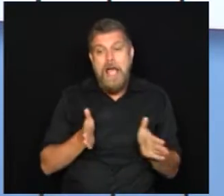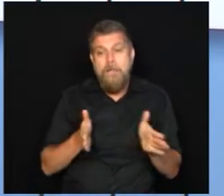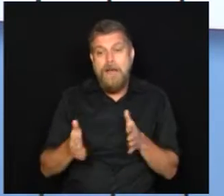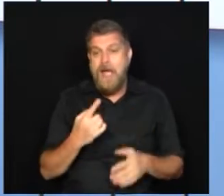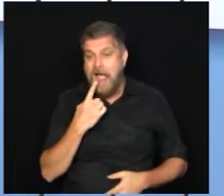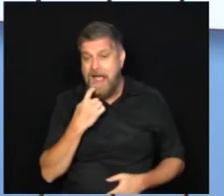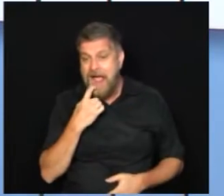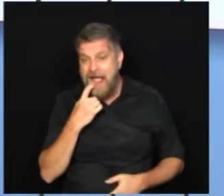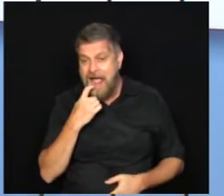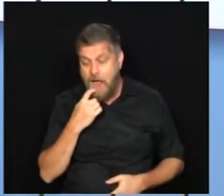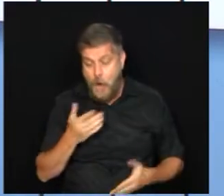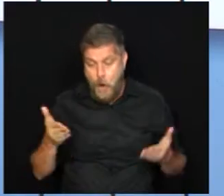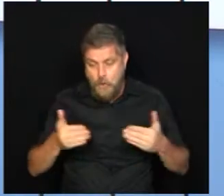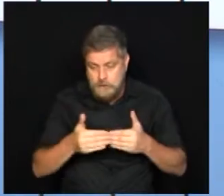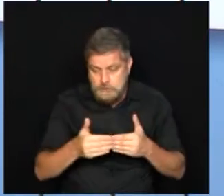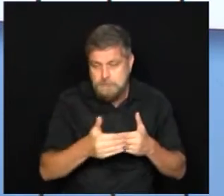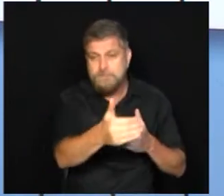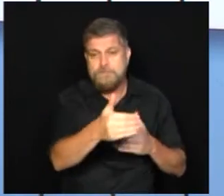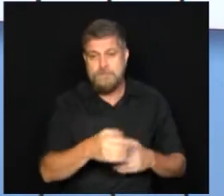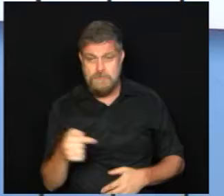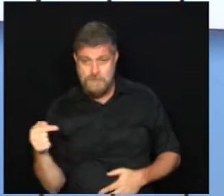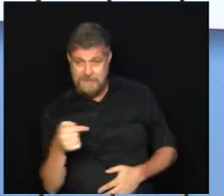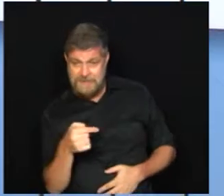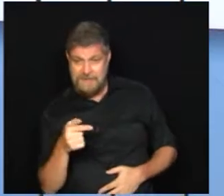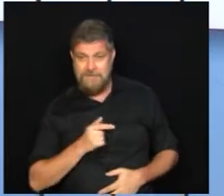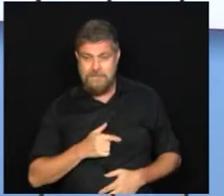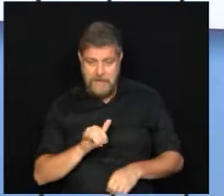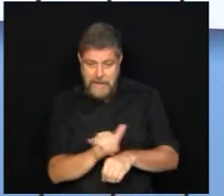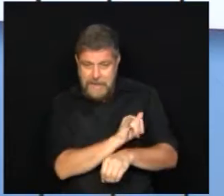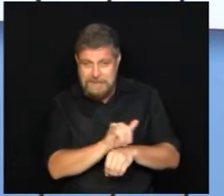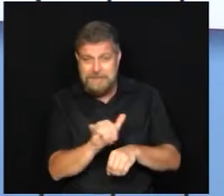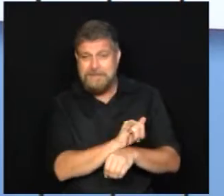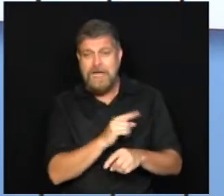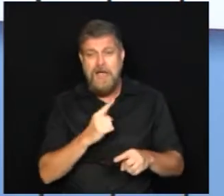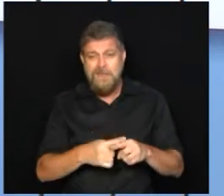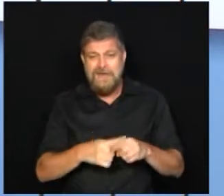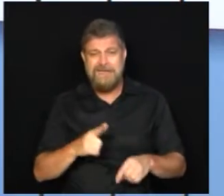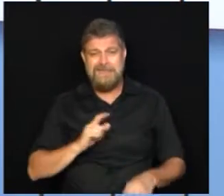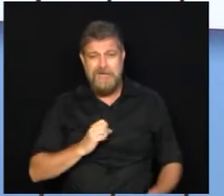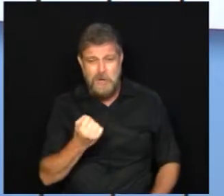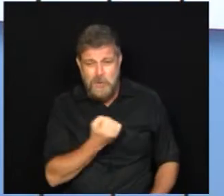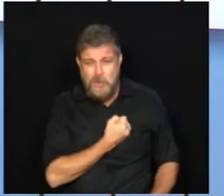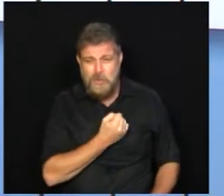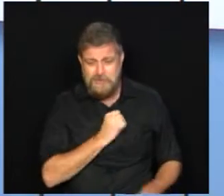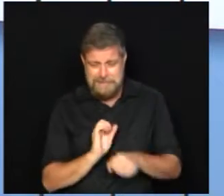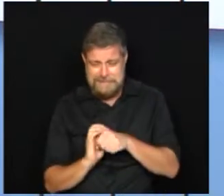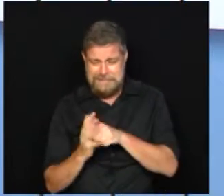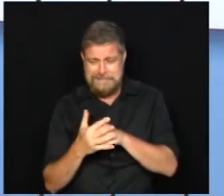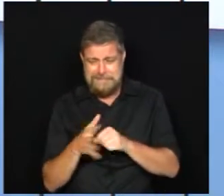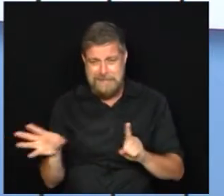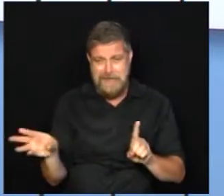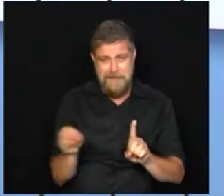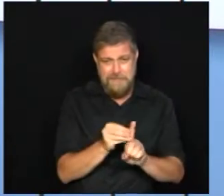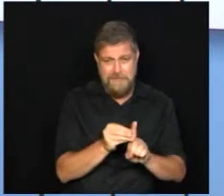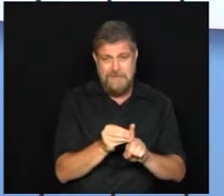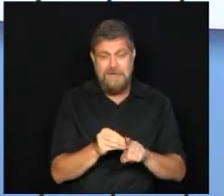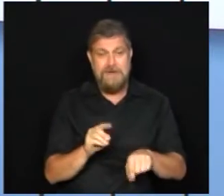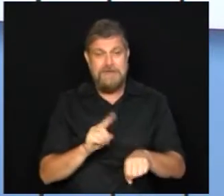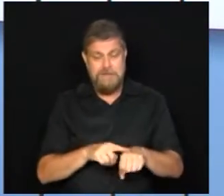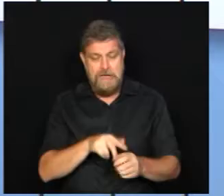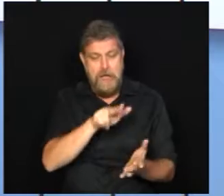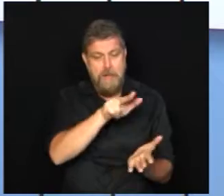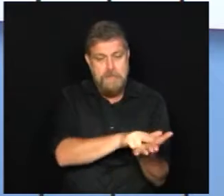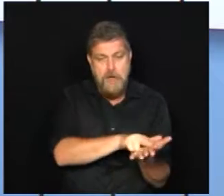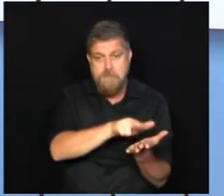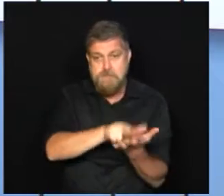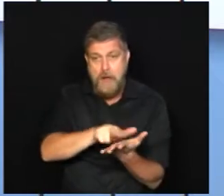vermelha a partir de hoje A medida foi adotada por conta do crescente número de casos de covide e pela também elevada